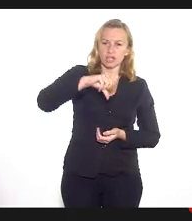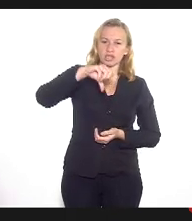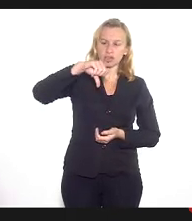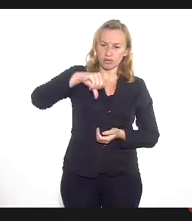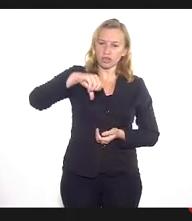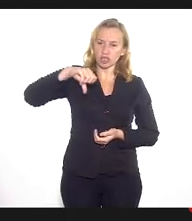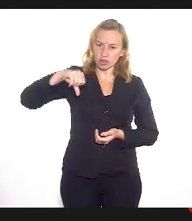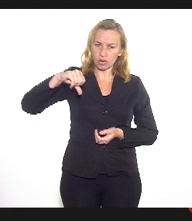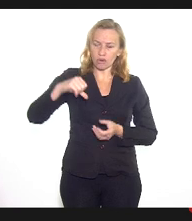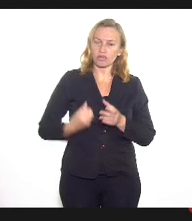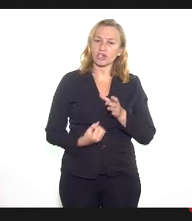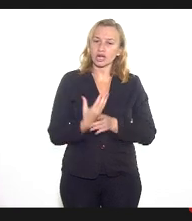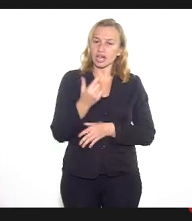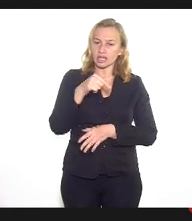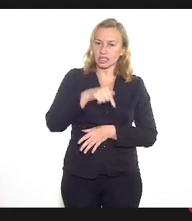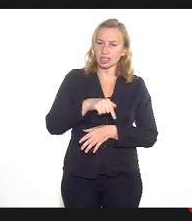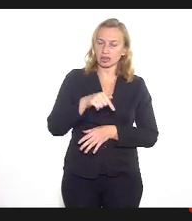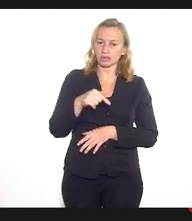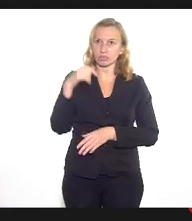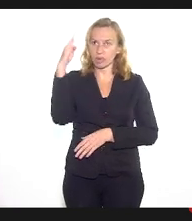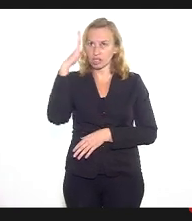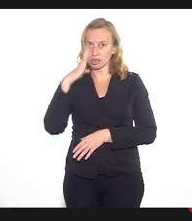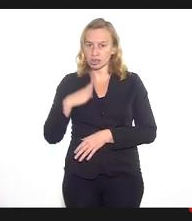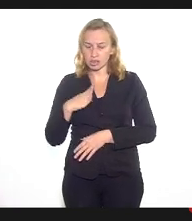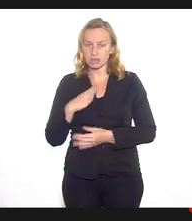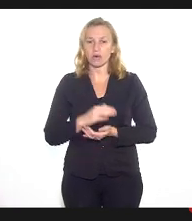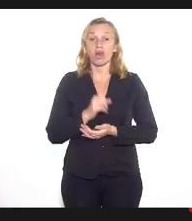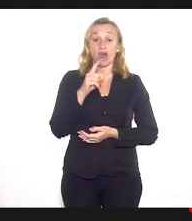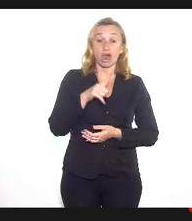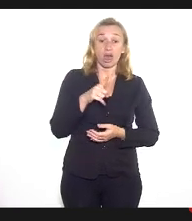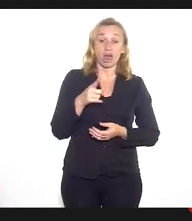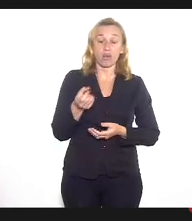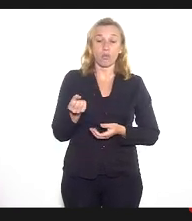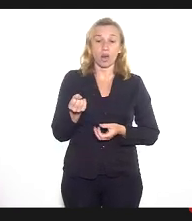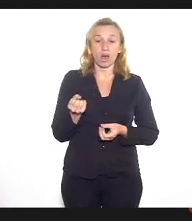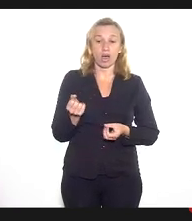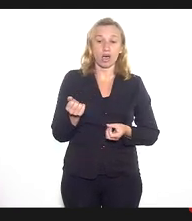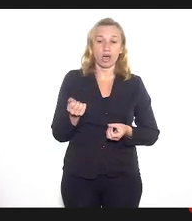1999, se estabeleceu aqui no Brasil. É uma sociedade